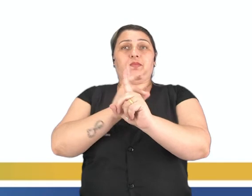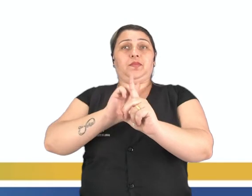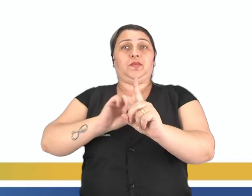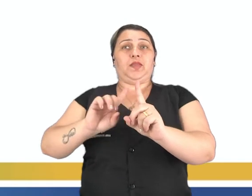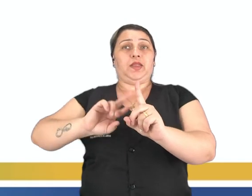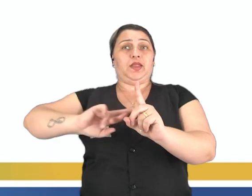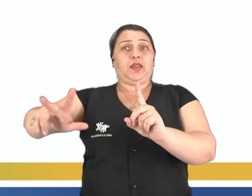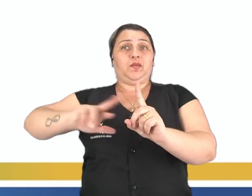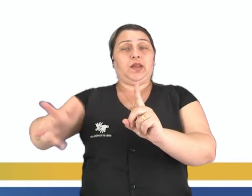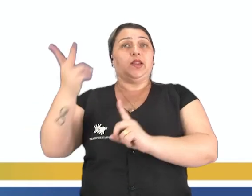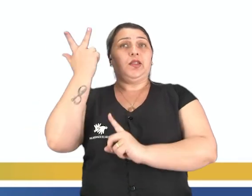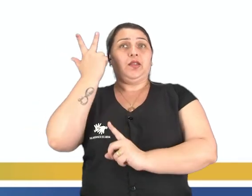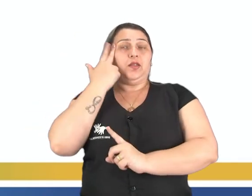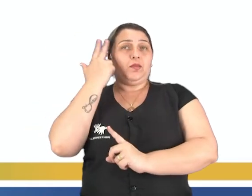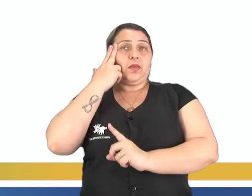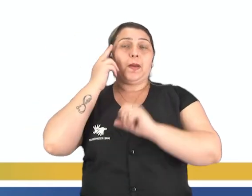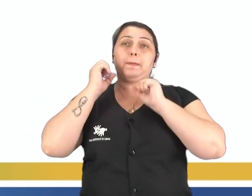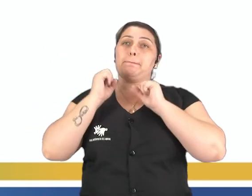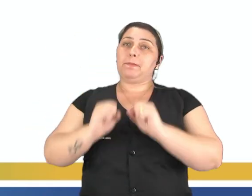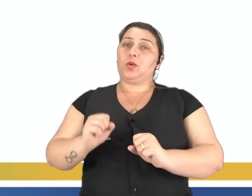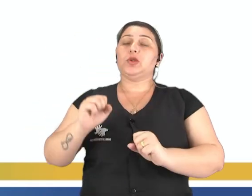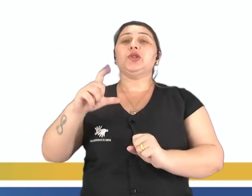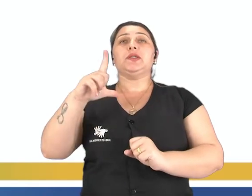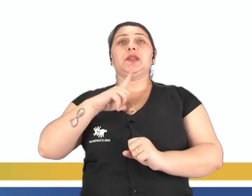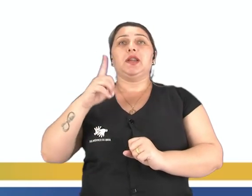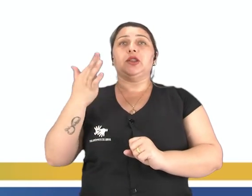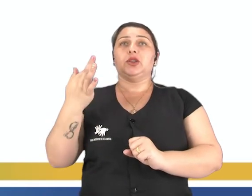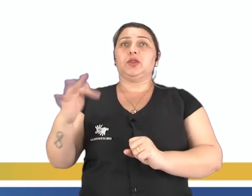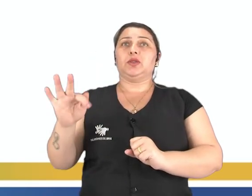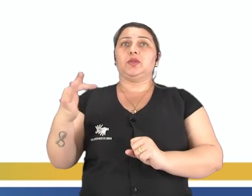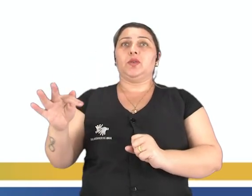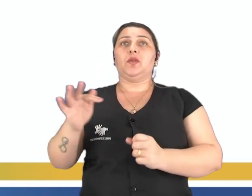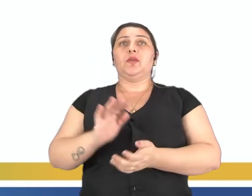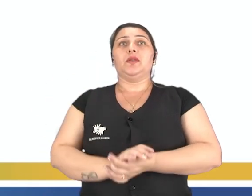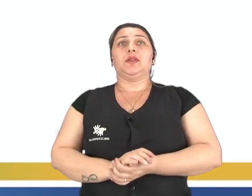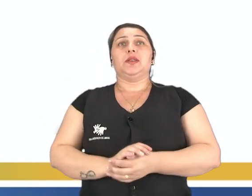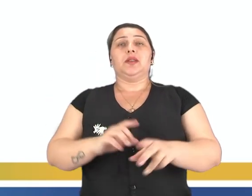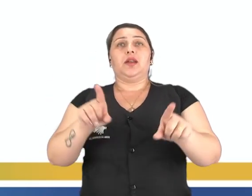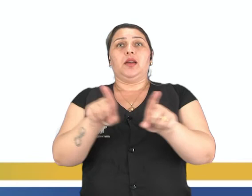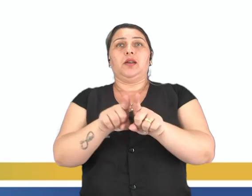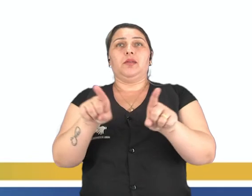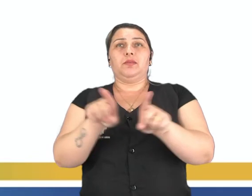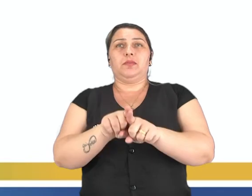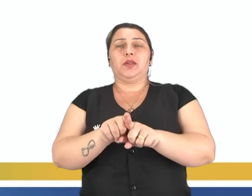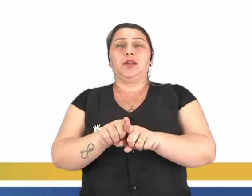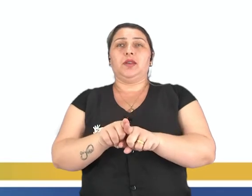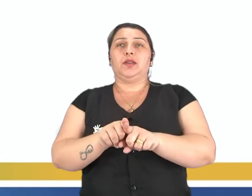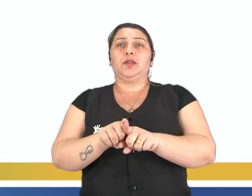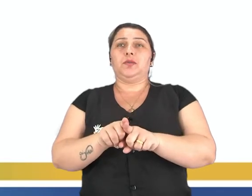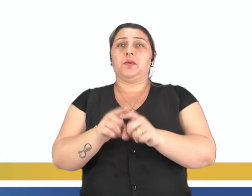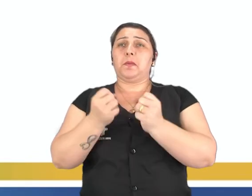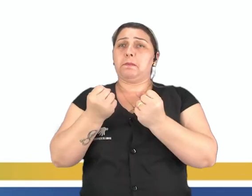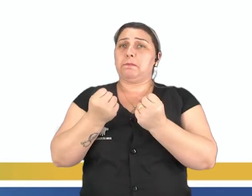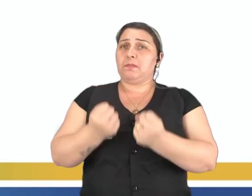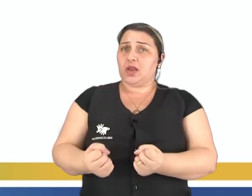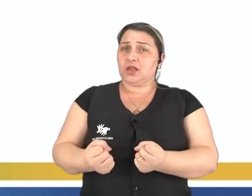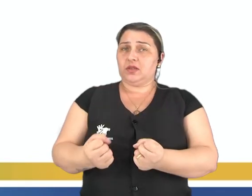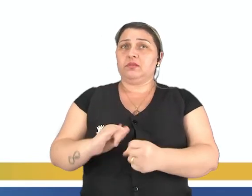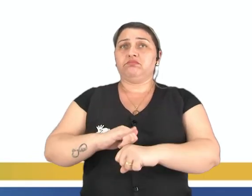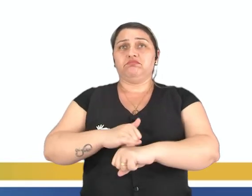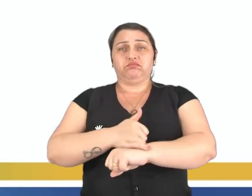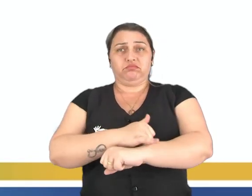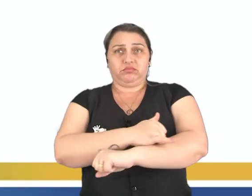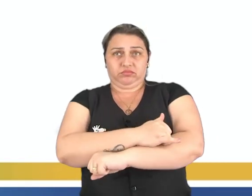é normal, ela também pode ter muitas dores. E aí a gente pode ver que o aumento do peso corporal é